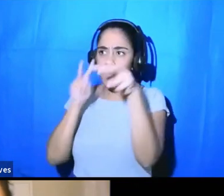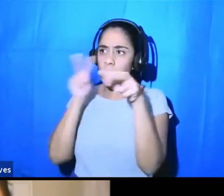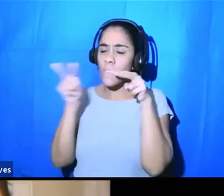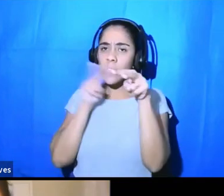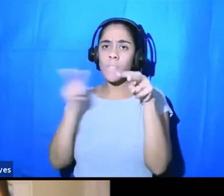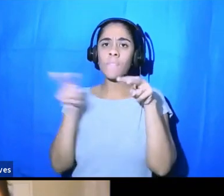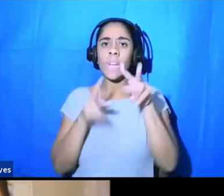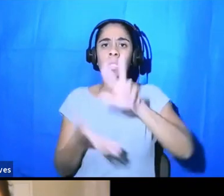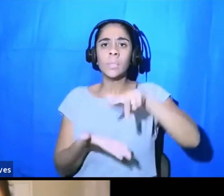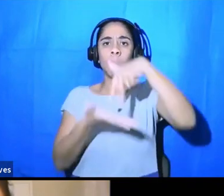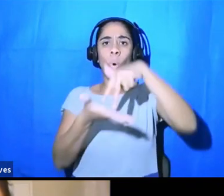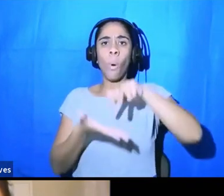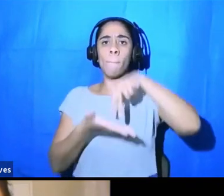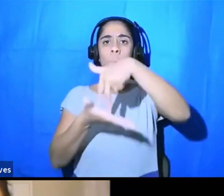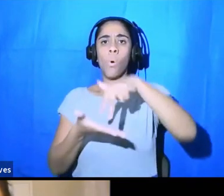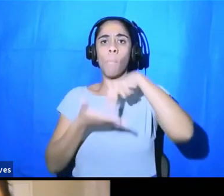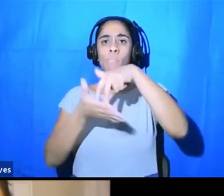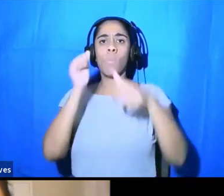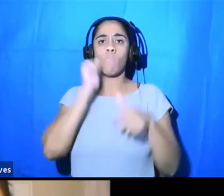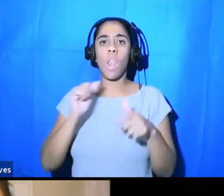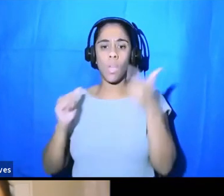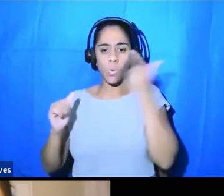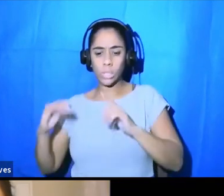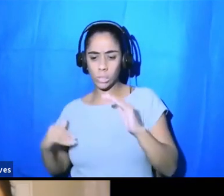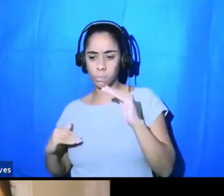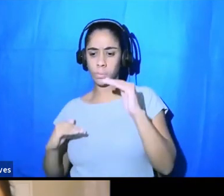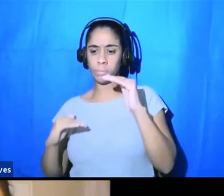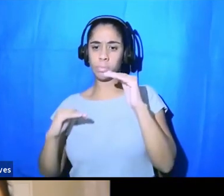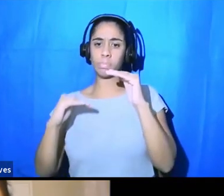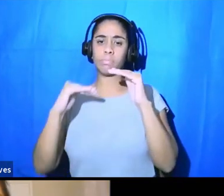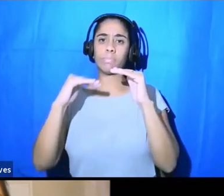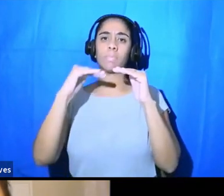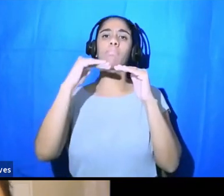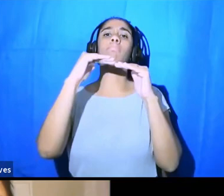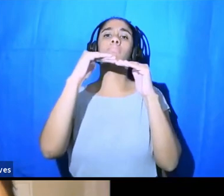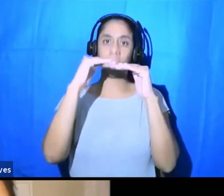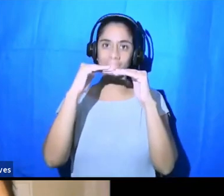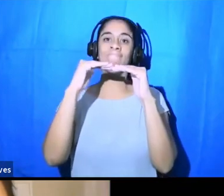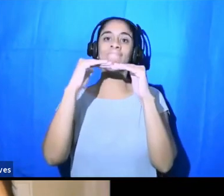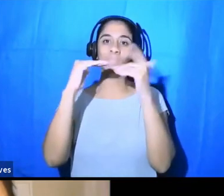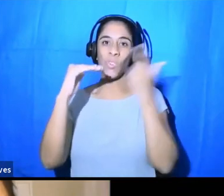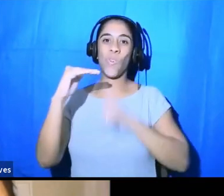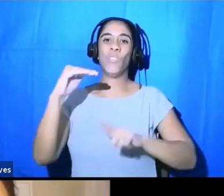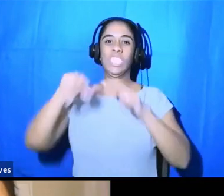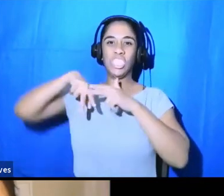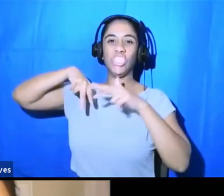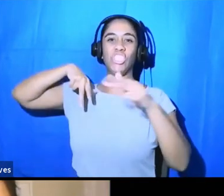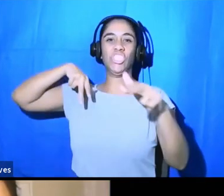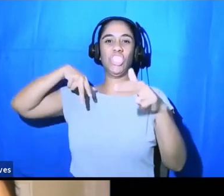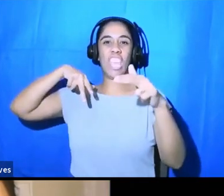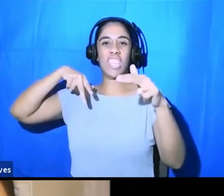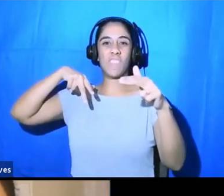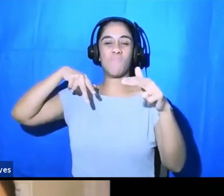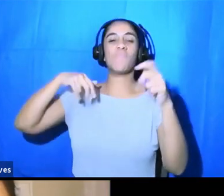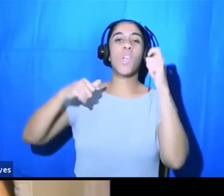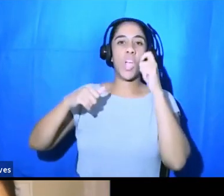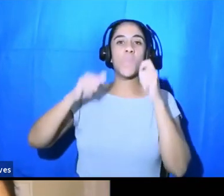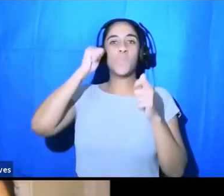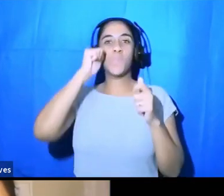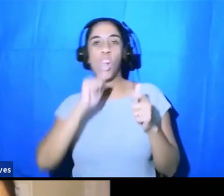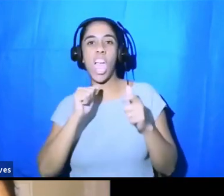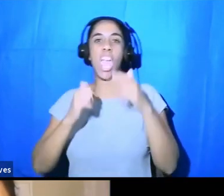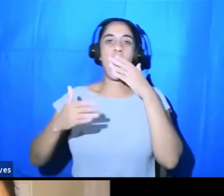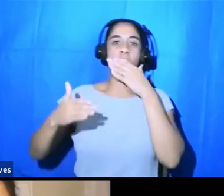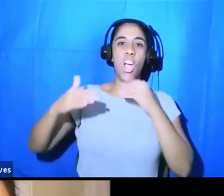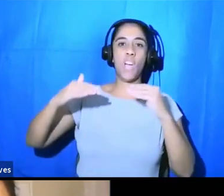essa esperança de que haja paridade de gênero, e que a gente sabe que é algo muito importante para que as políticas públicas, para que, enfim, todos os nossos direitos